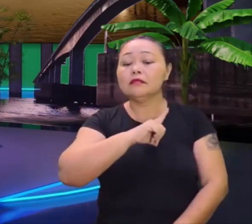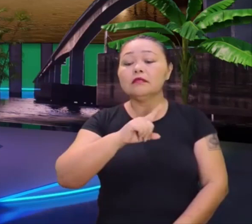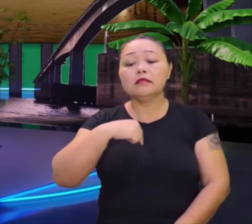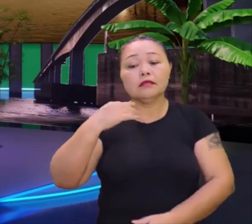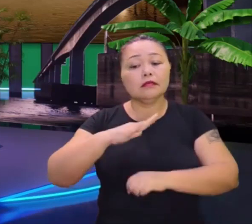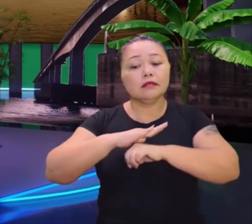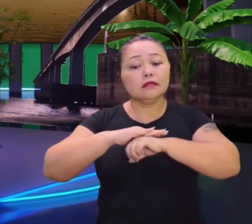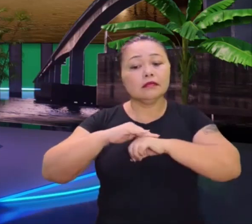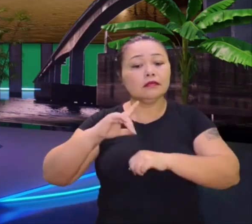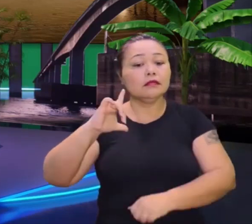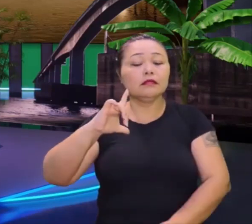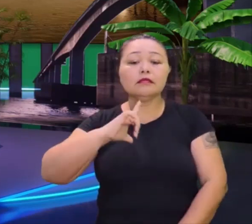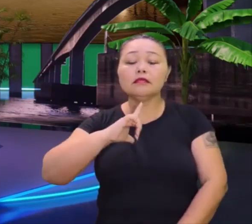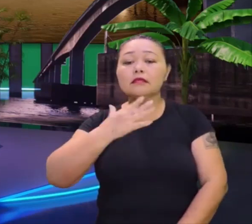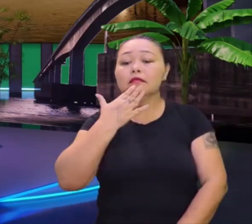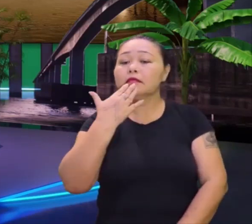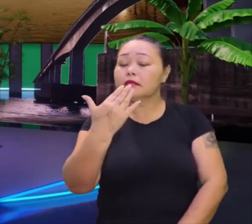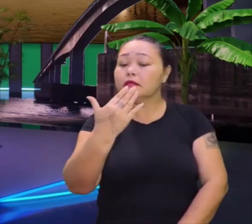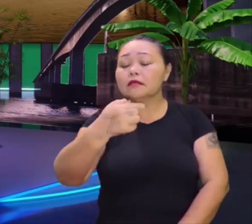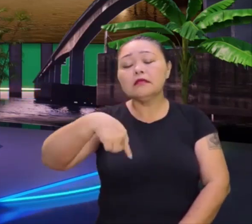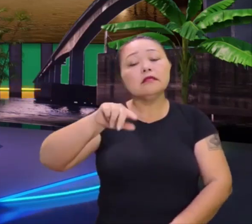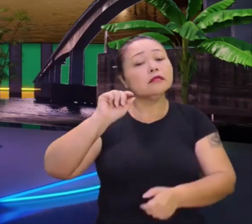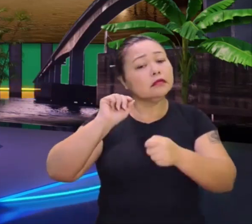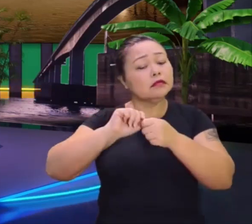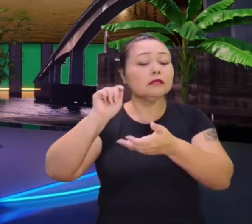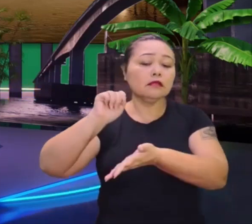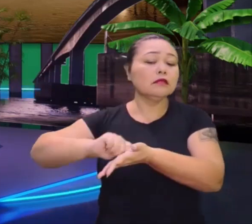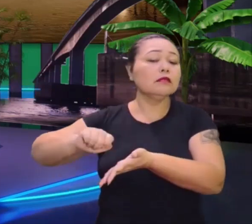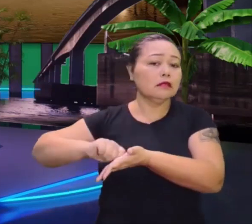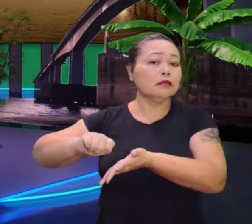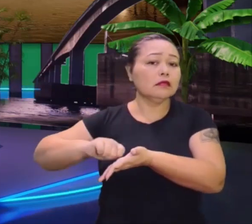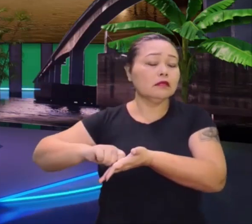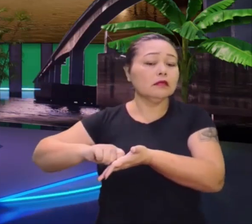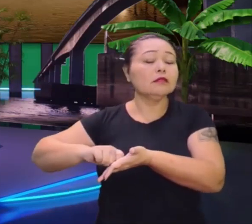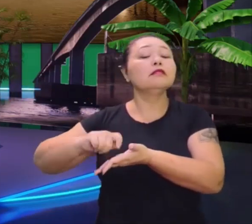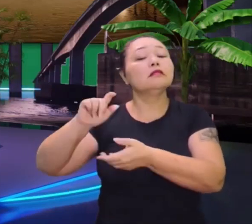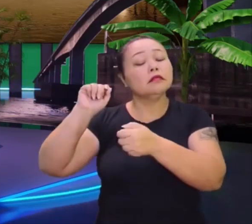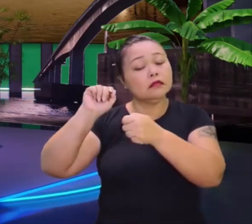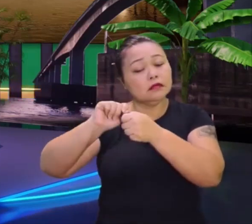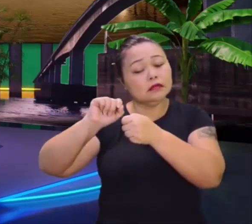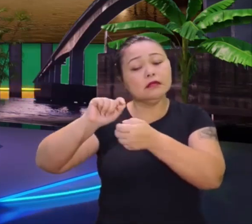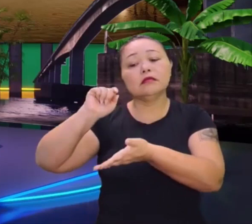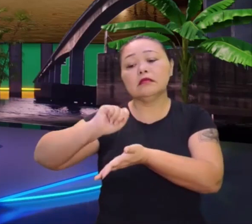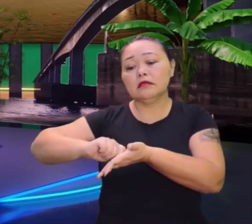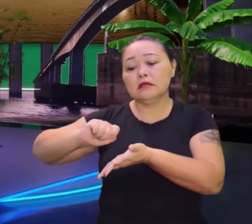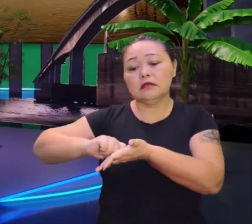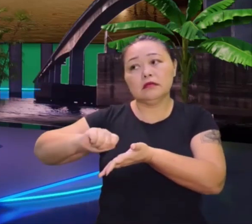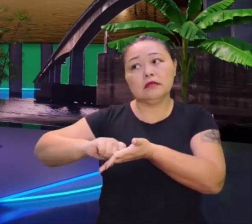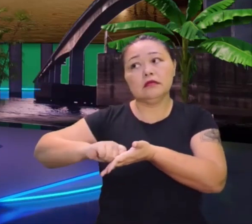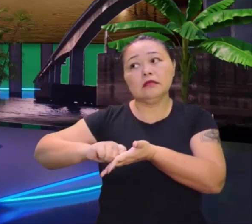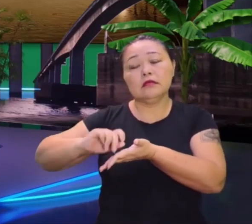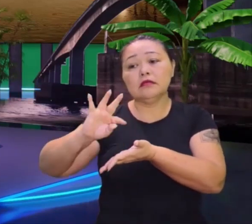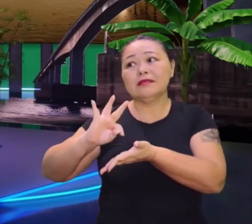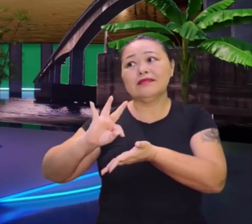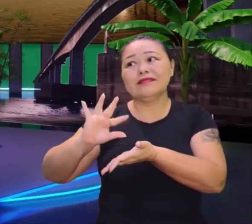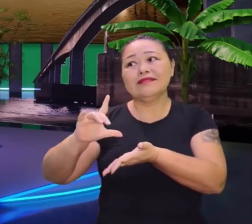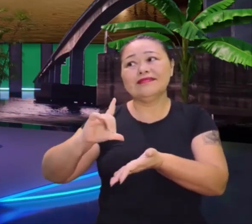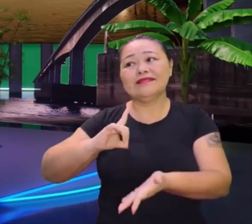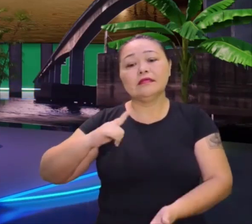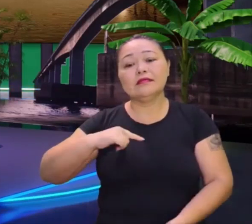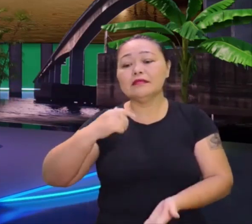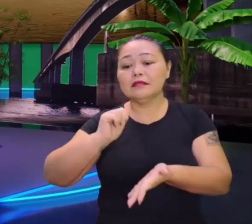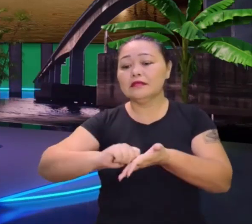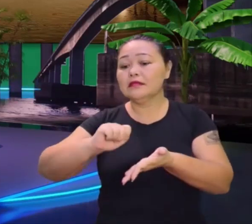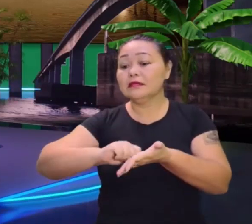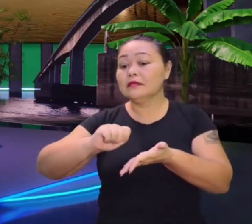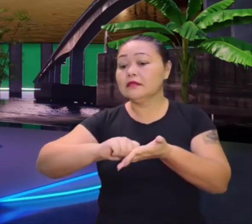nosso querido aluno, o que a gente sempre pede para ele? Que faça anotações. Claro, com certeza. Faça anotação. Muito importante. Não só fazer